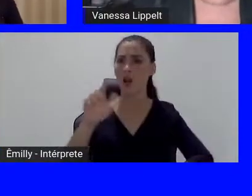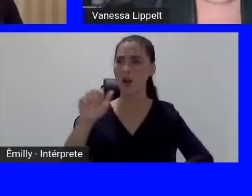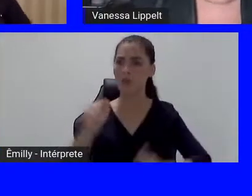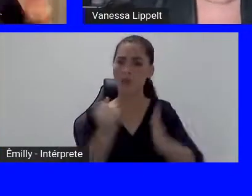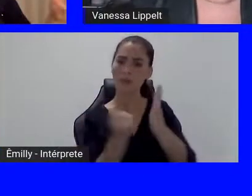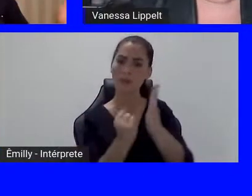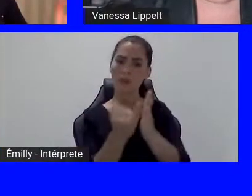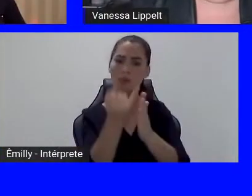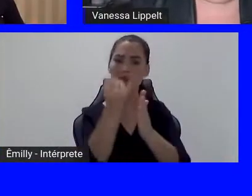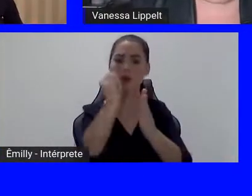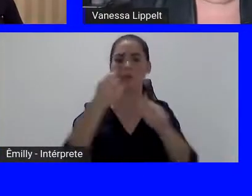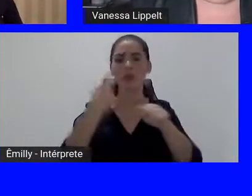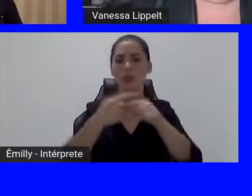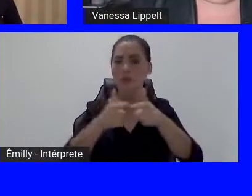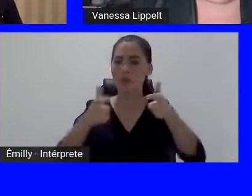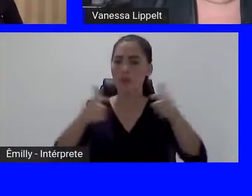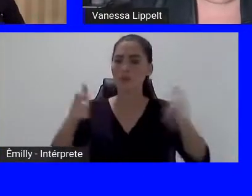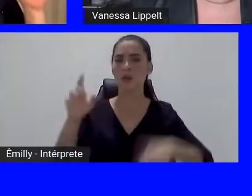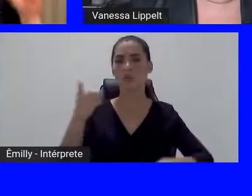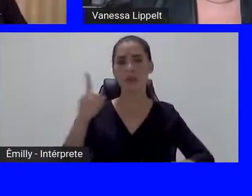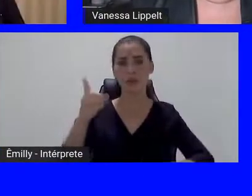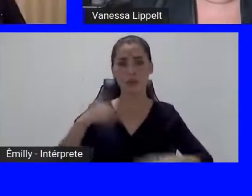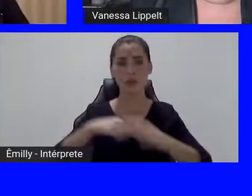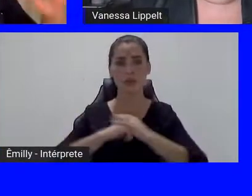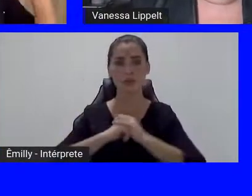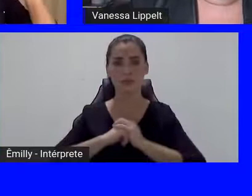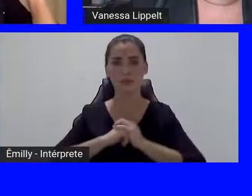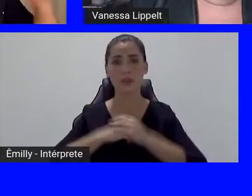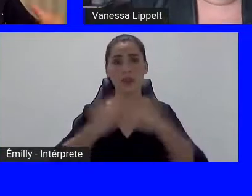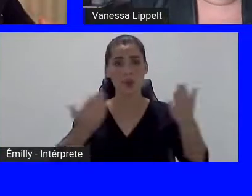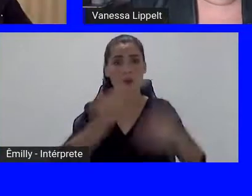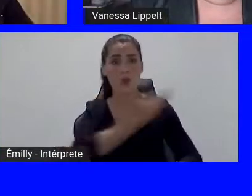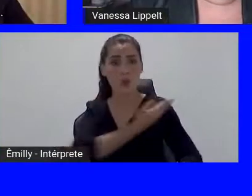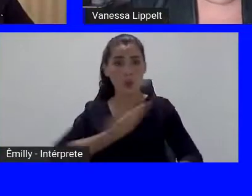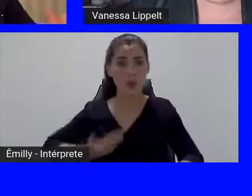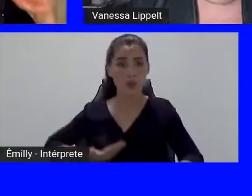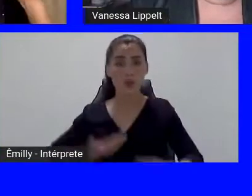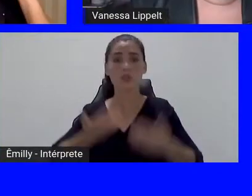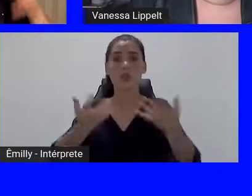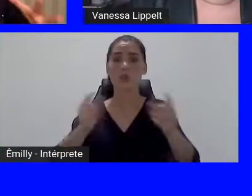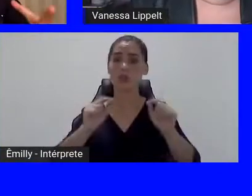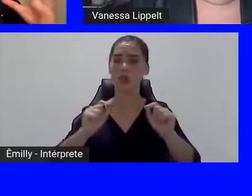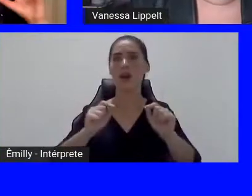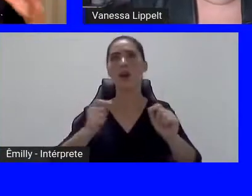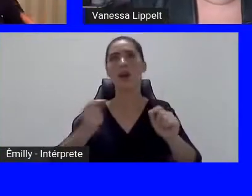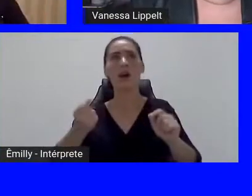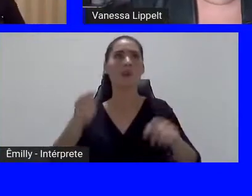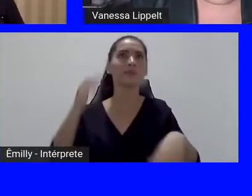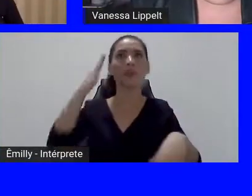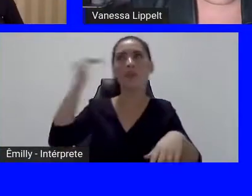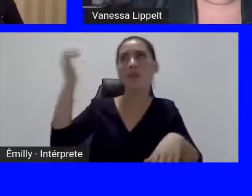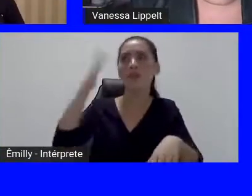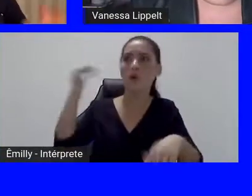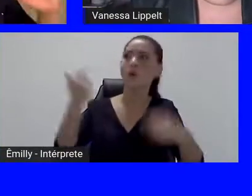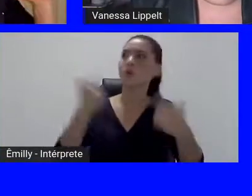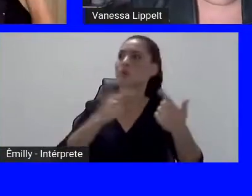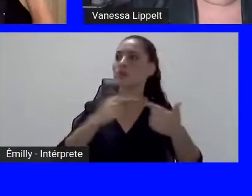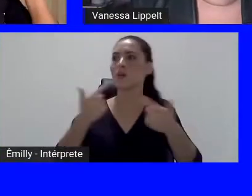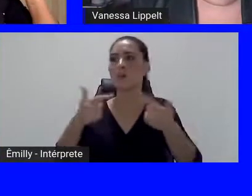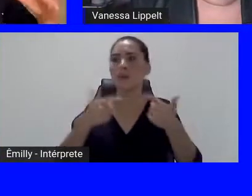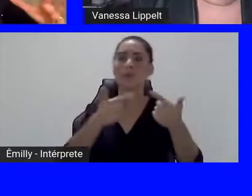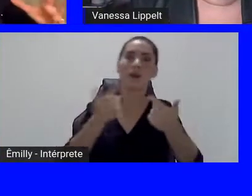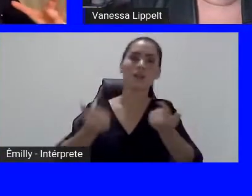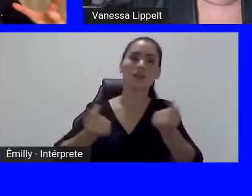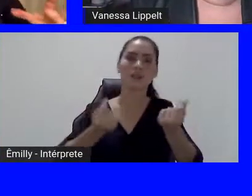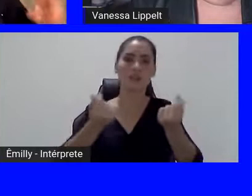do dólar, porque tudo é dolarizado no Brasil. É um governo agora que quer fazer populismo, quer fazer graça com o orçamento público, que é